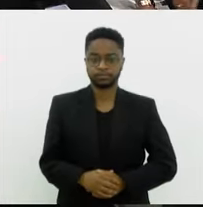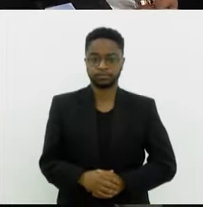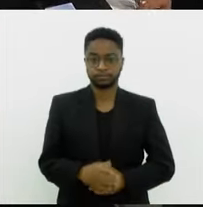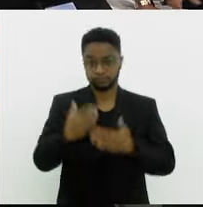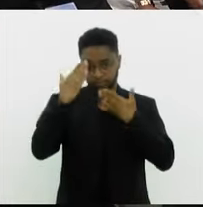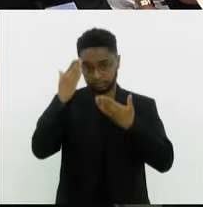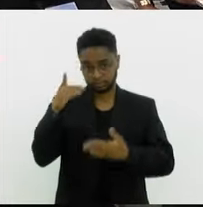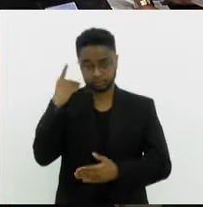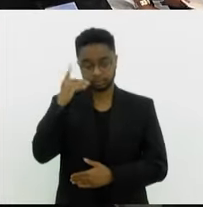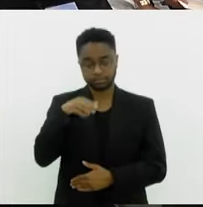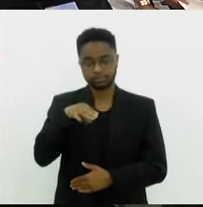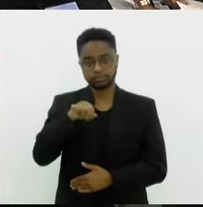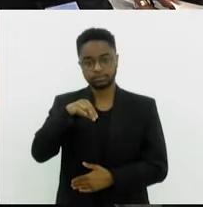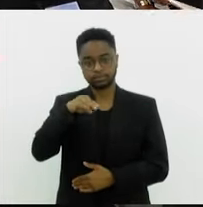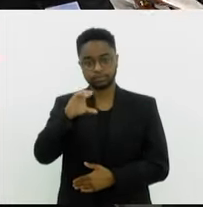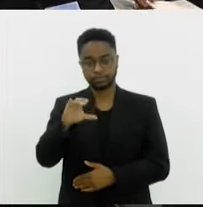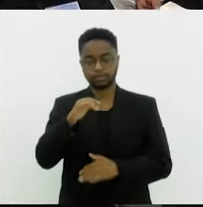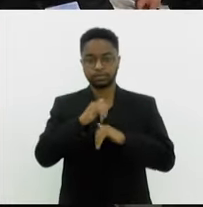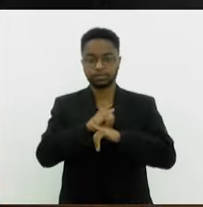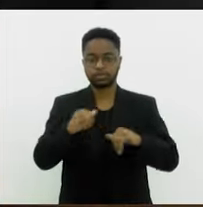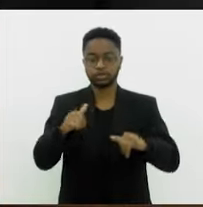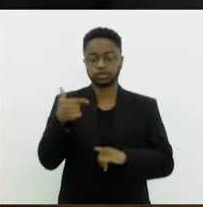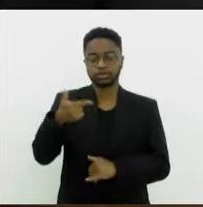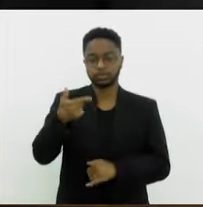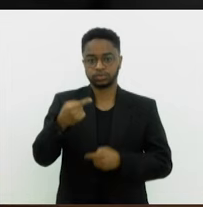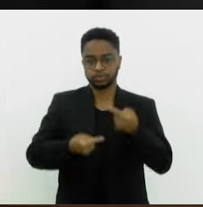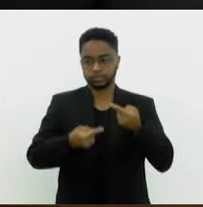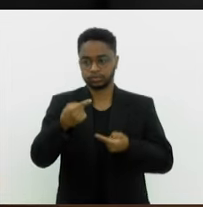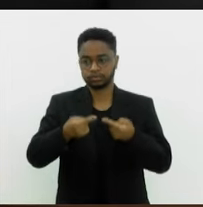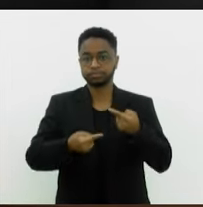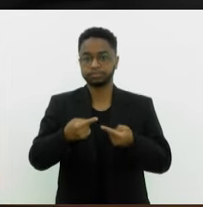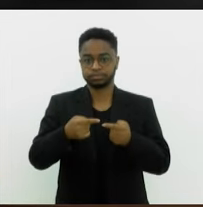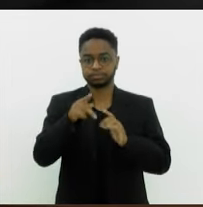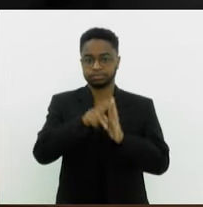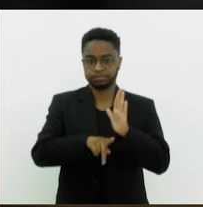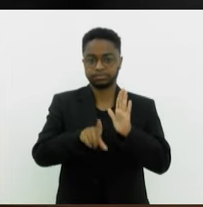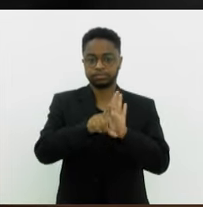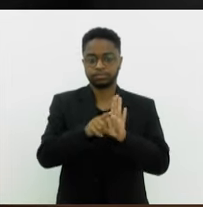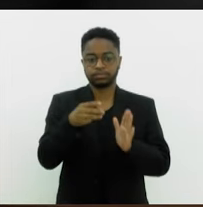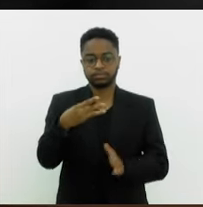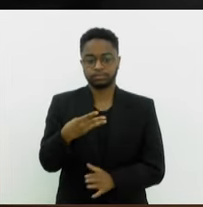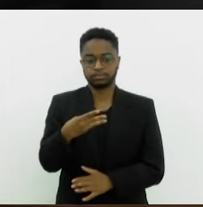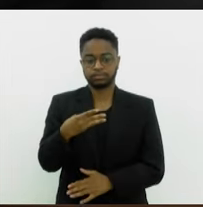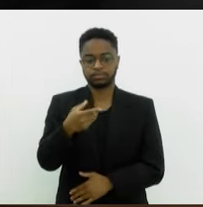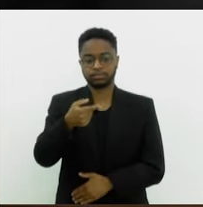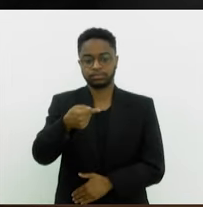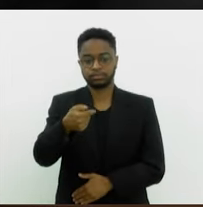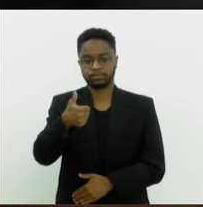Obrigado, deputado Mink. Anuncio, em segunda discussão, projeto de lei número